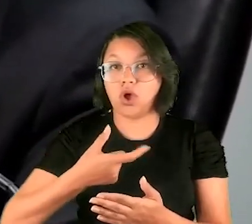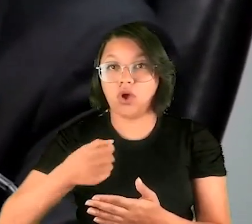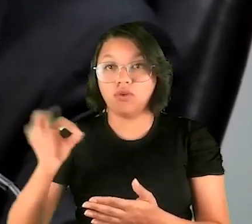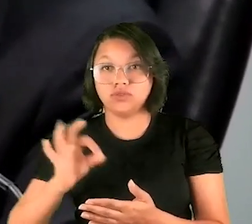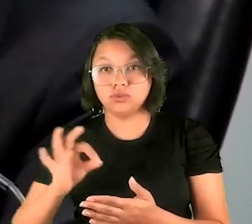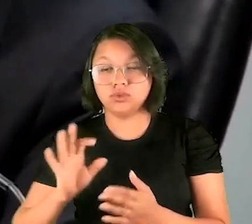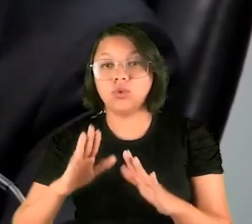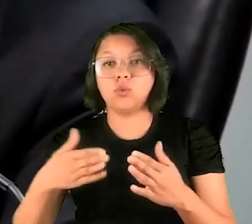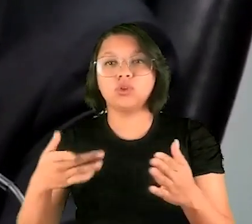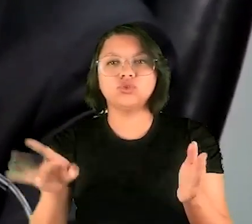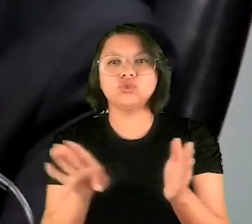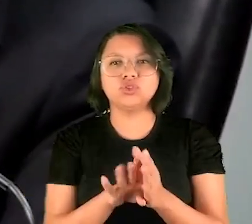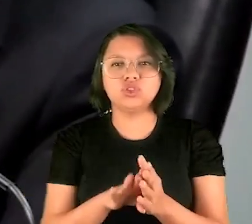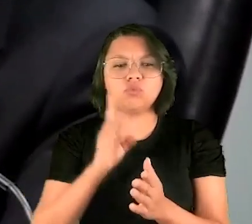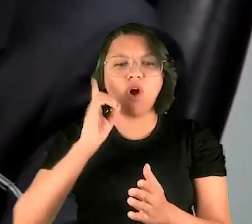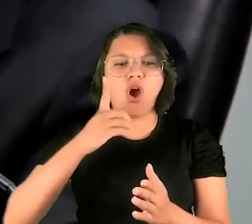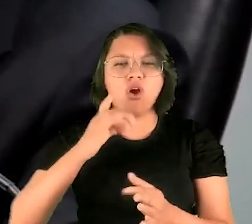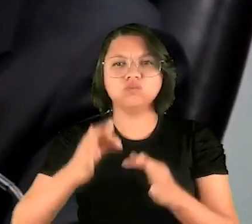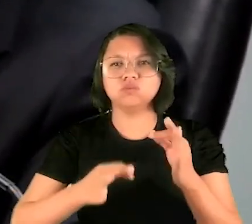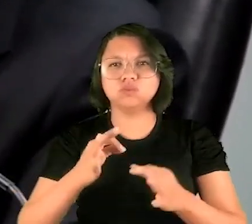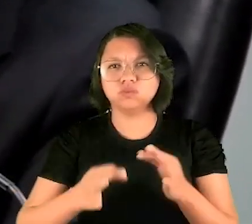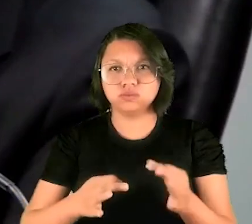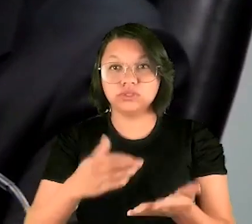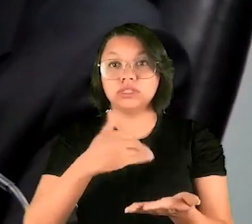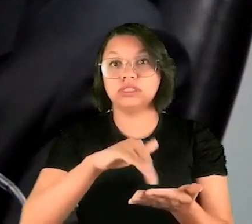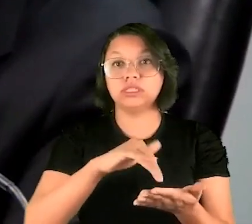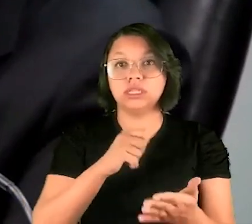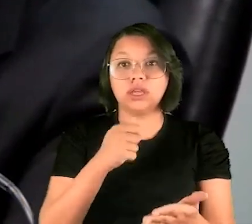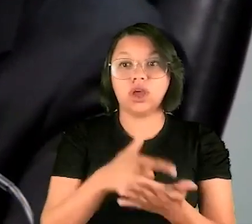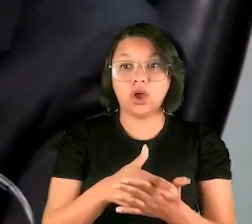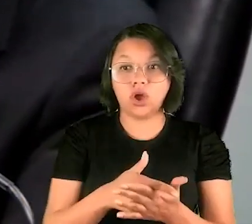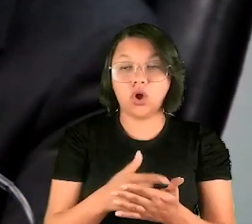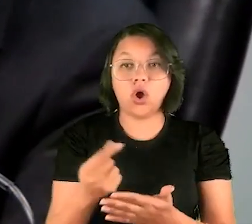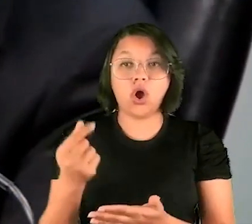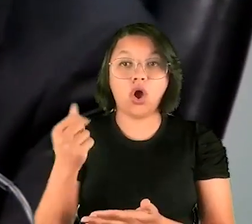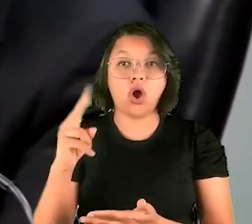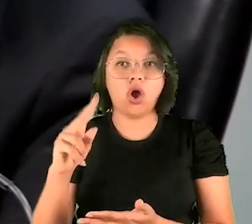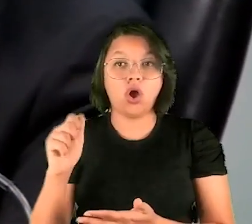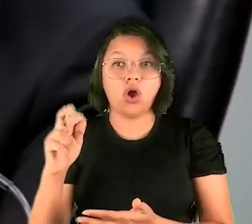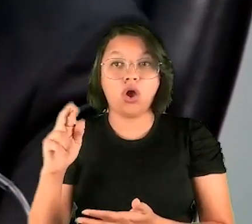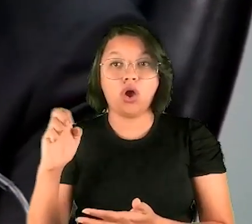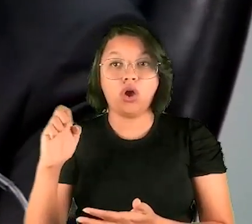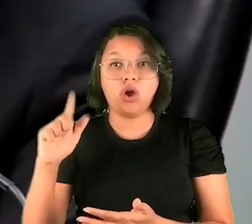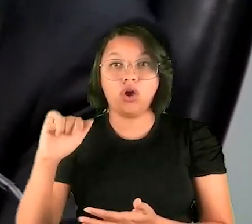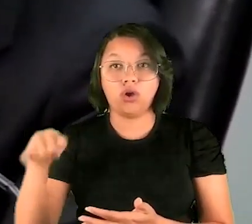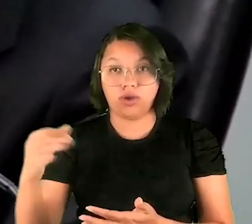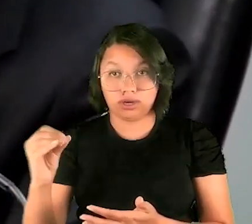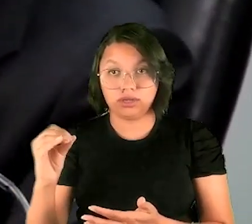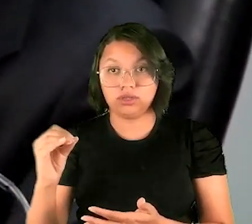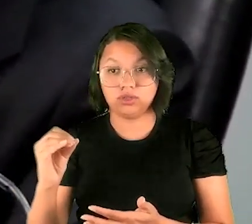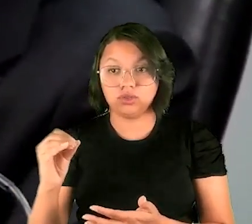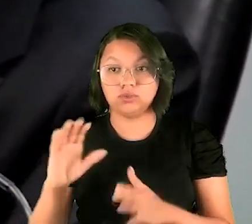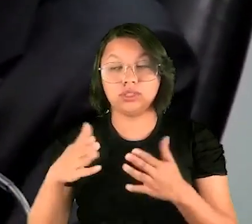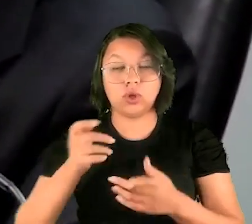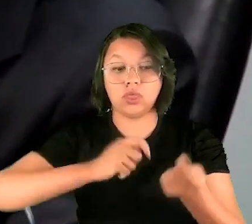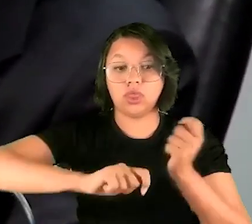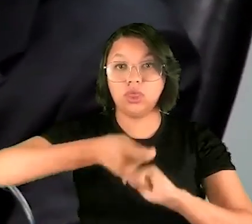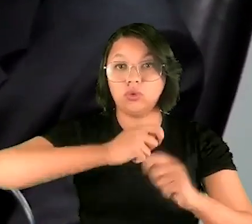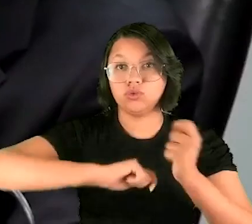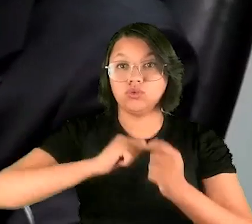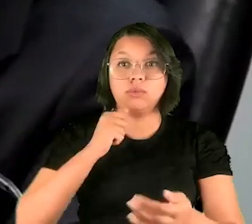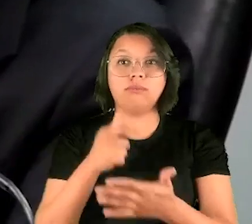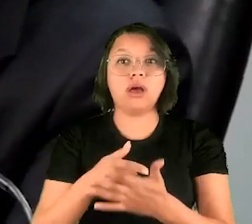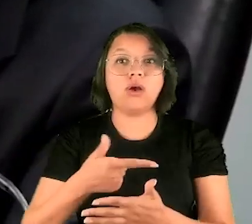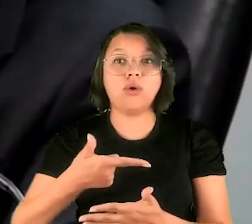uma ordem judicial, a instituição tem que comprar, a secretaria compra, preço de varejo. Quando ele sabia que ele tinha que comprar, ele negociou e